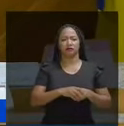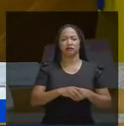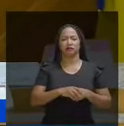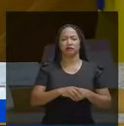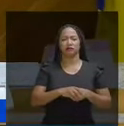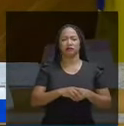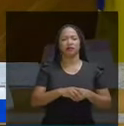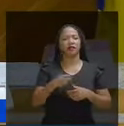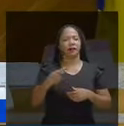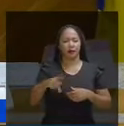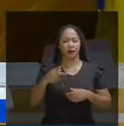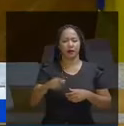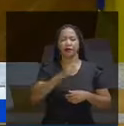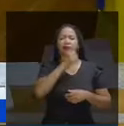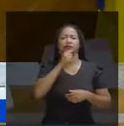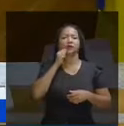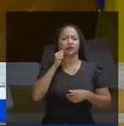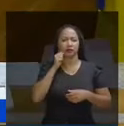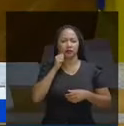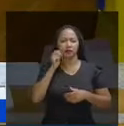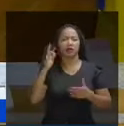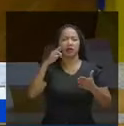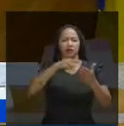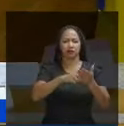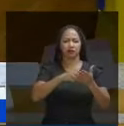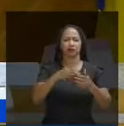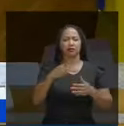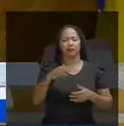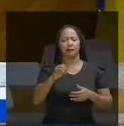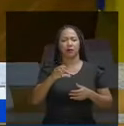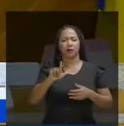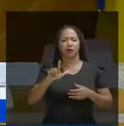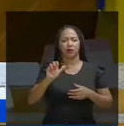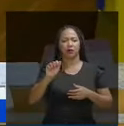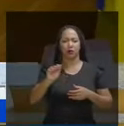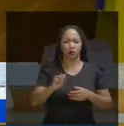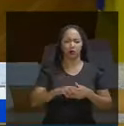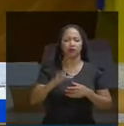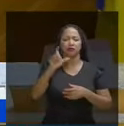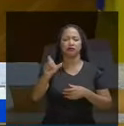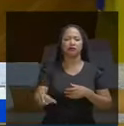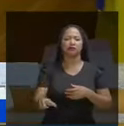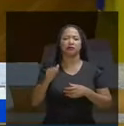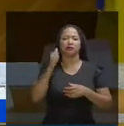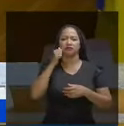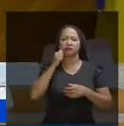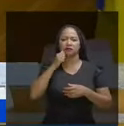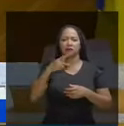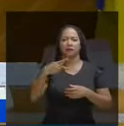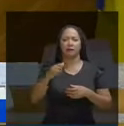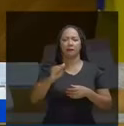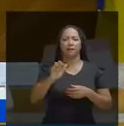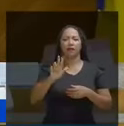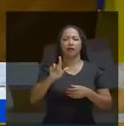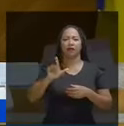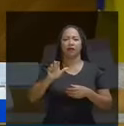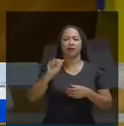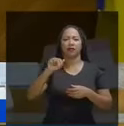0600/2024, origem Macapá, relatora juíza Paola Santos, recorrente Palmira das Neves